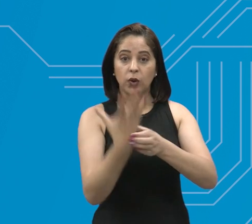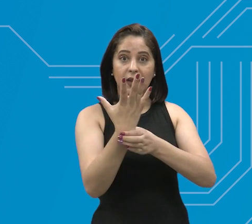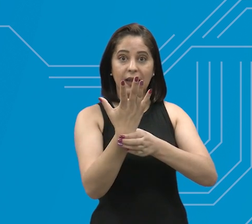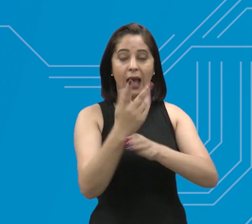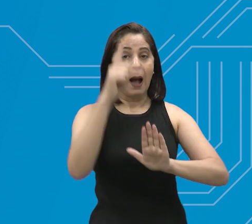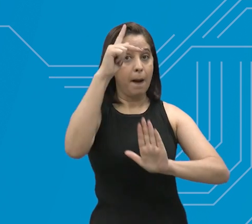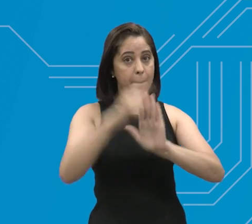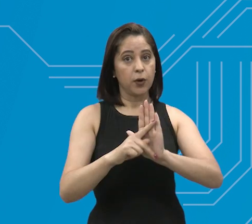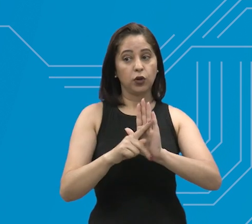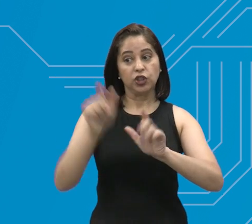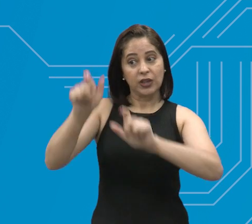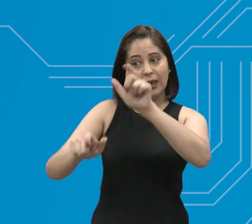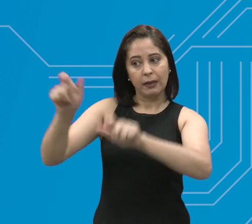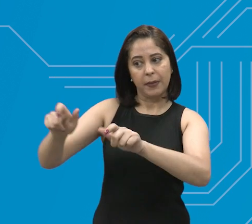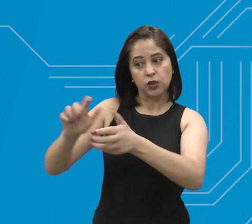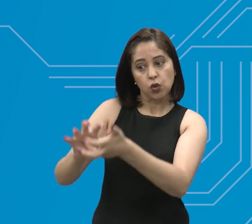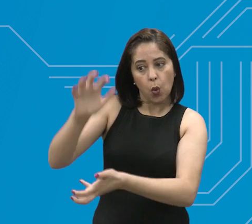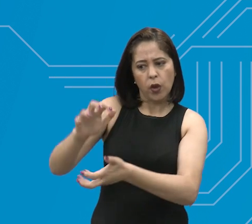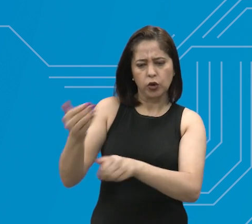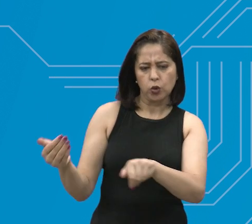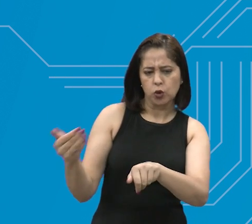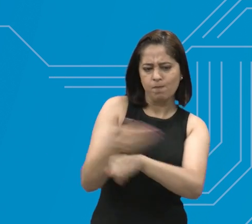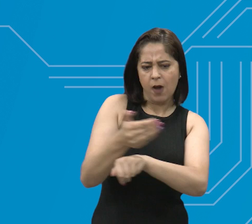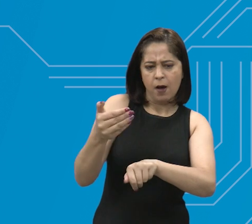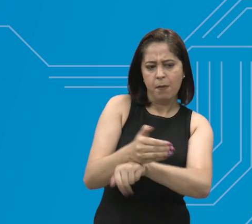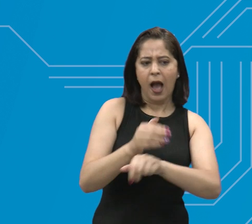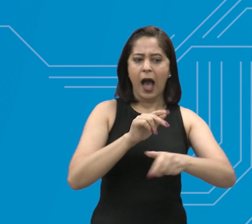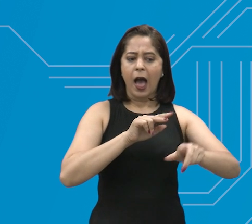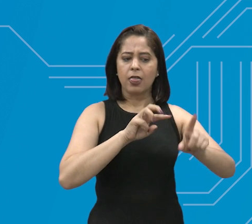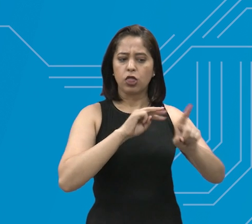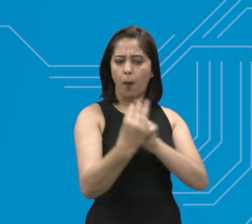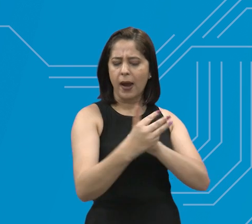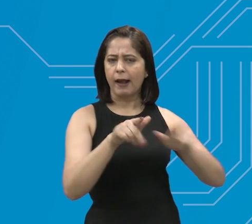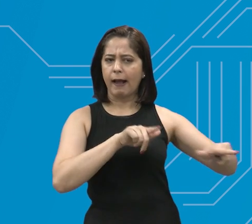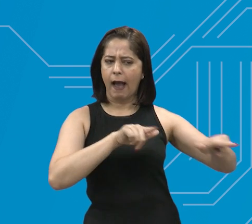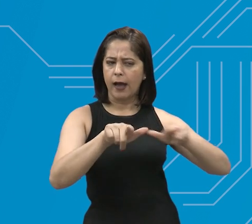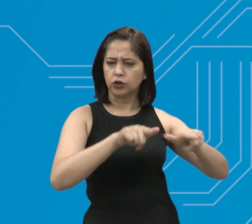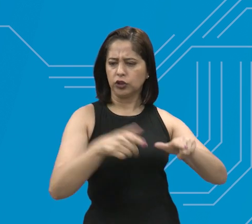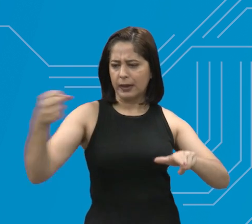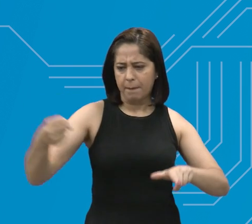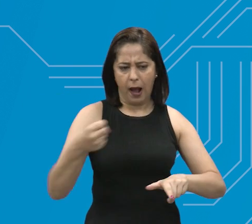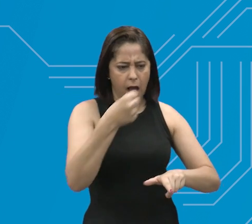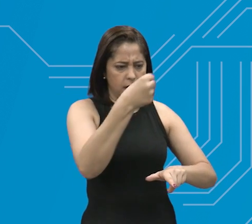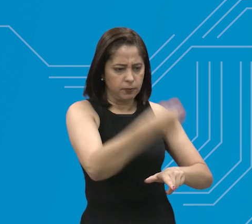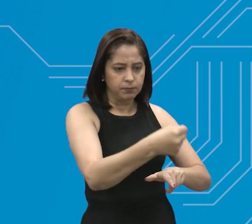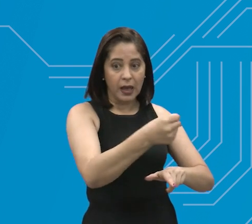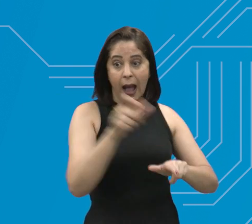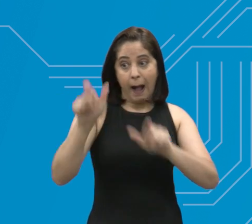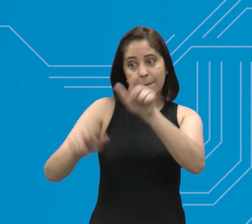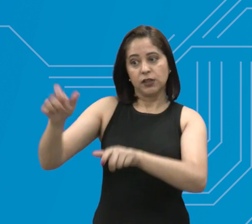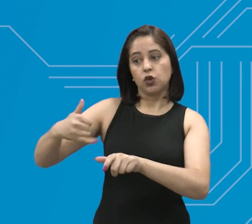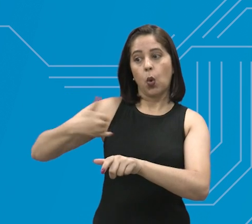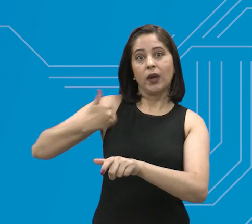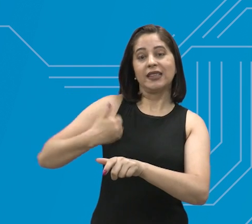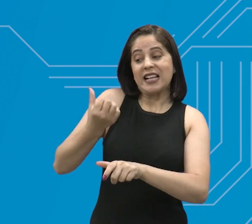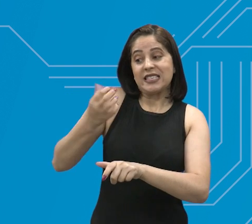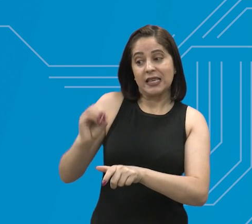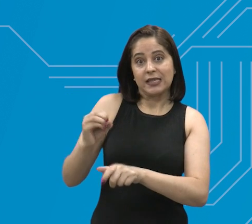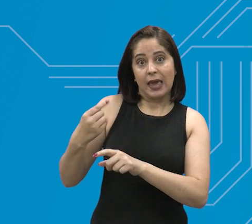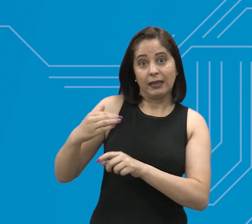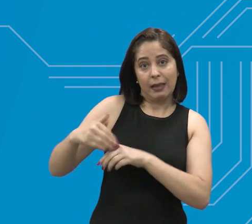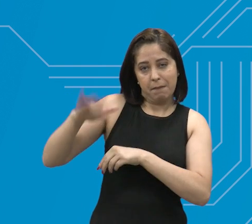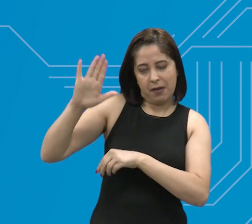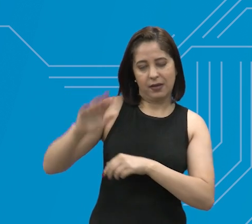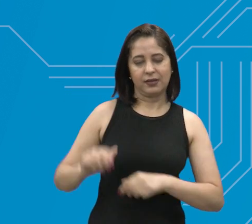programa Terceira Idade em Atividade. O objetivo é incentivar a inserção de pessoas com 60 anos ou mais